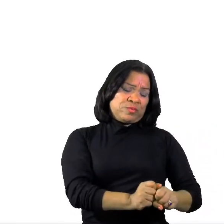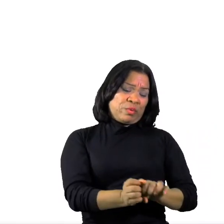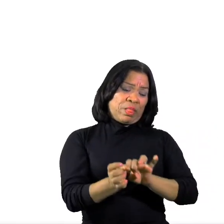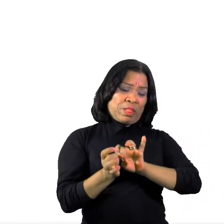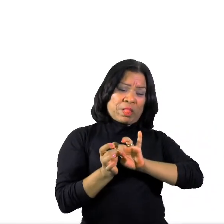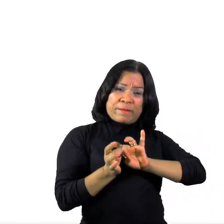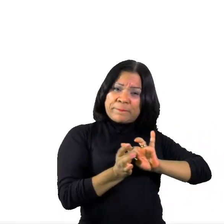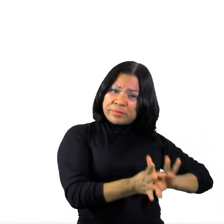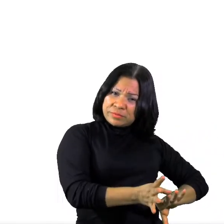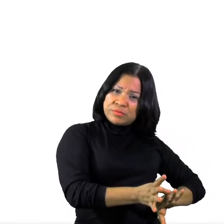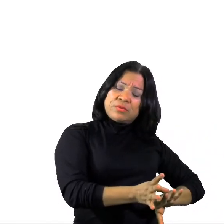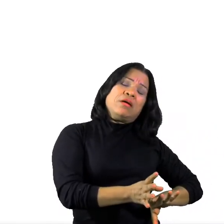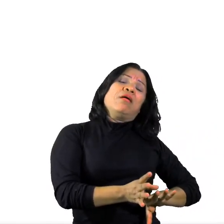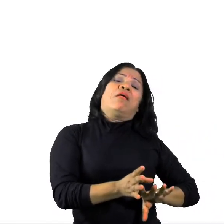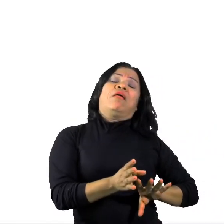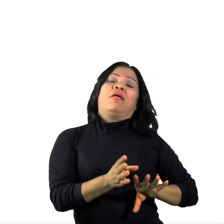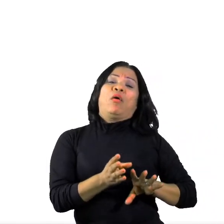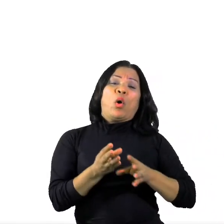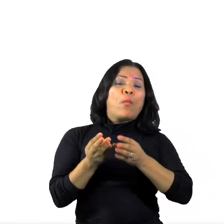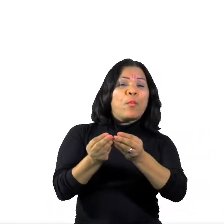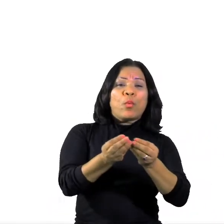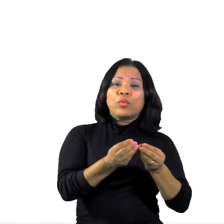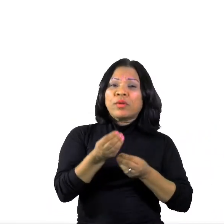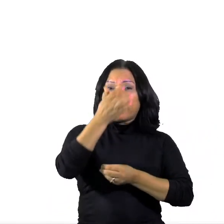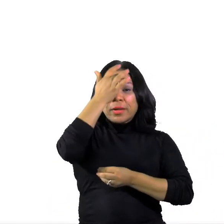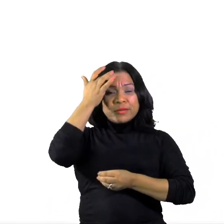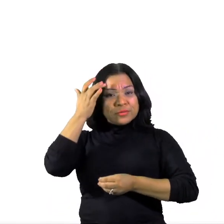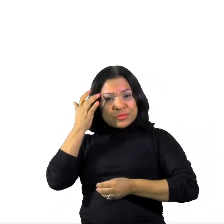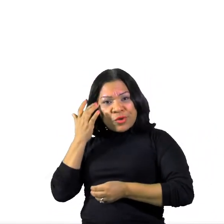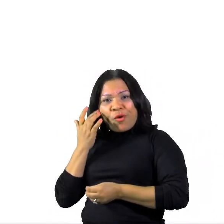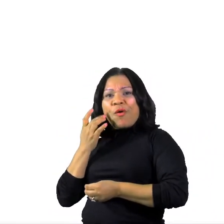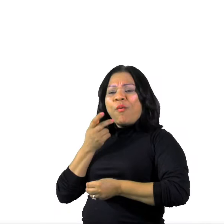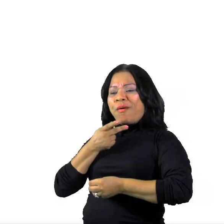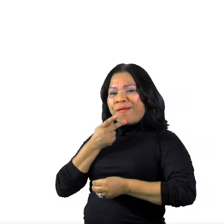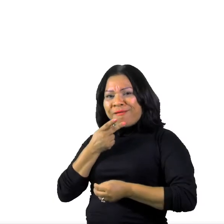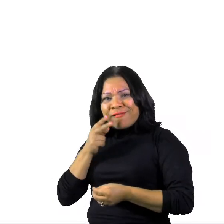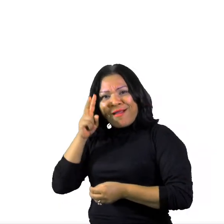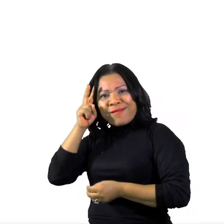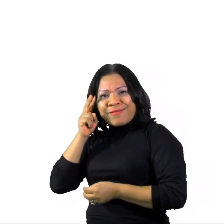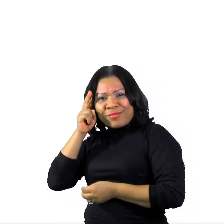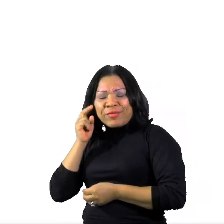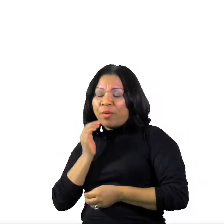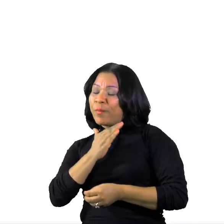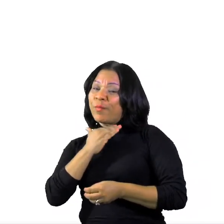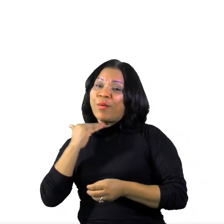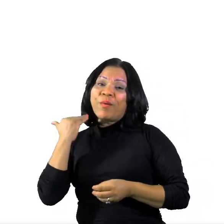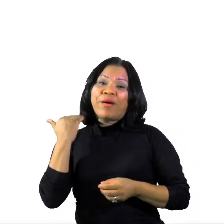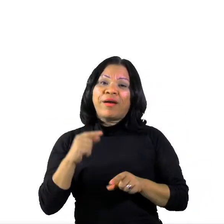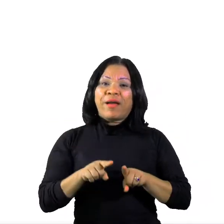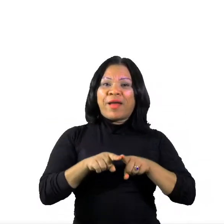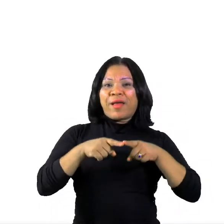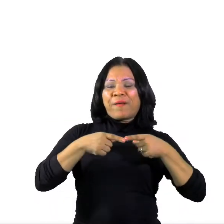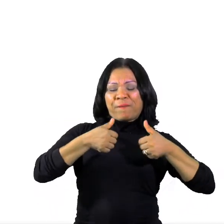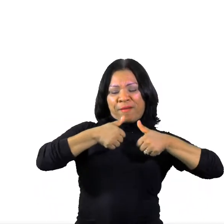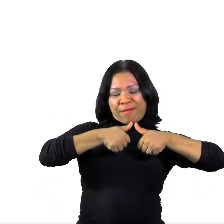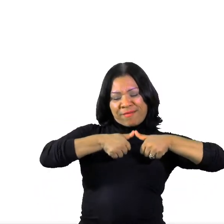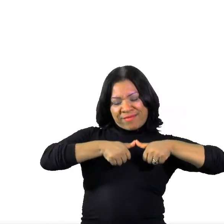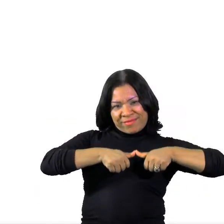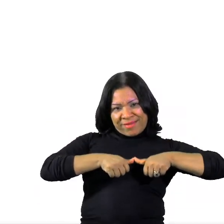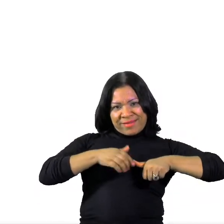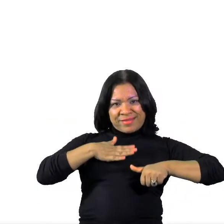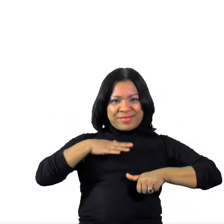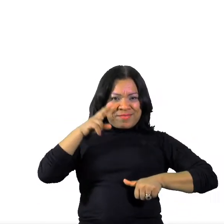Muitas das pessoas que me contavam essas histórias morreram, mas elas estão aqui na minha lembrança e no meu